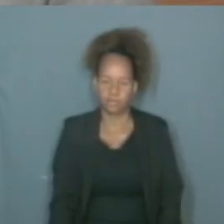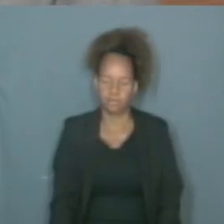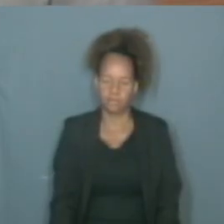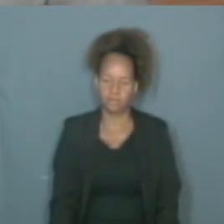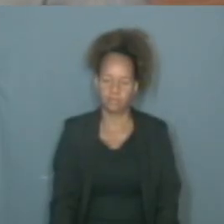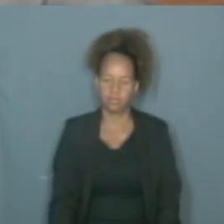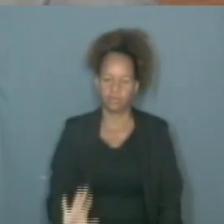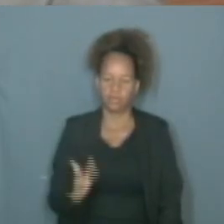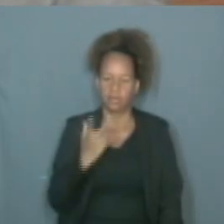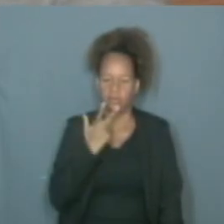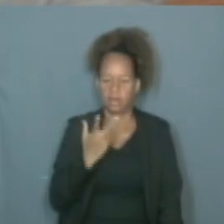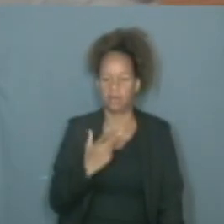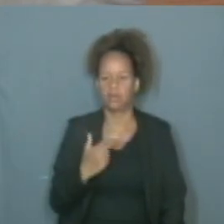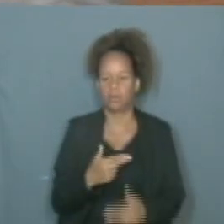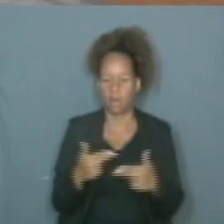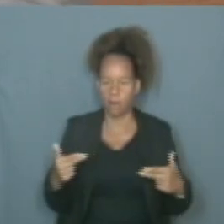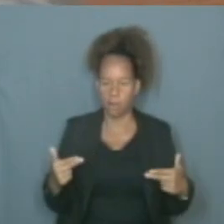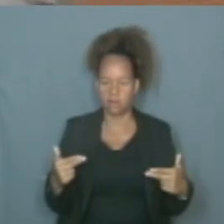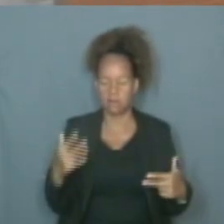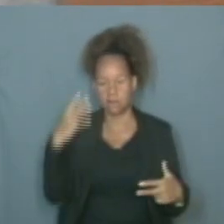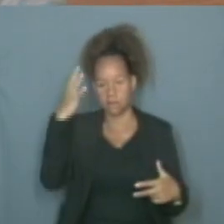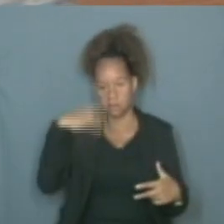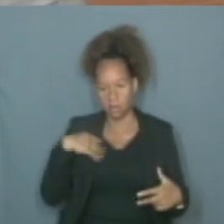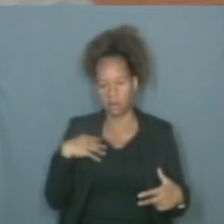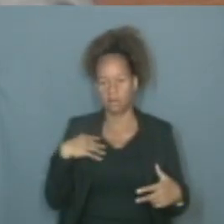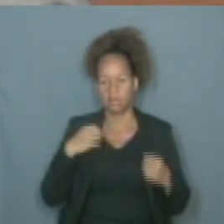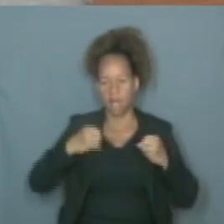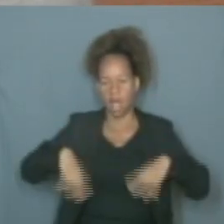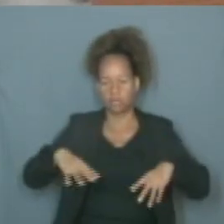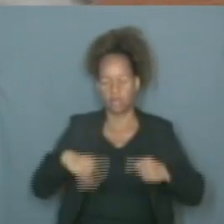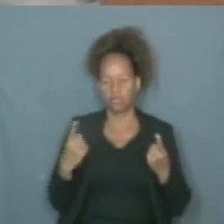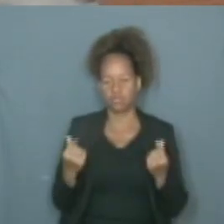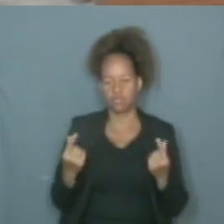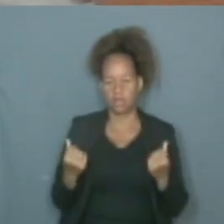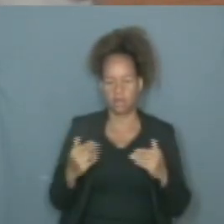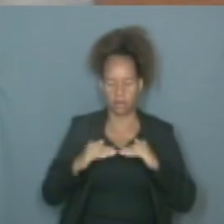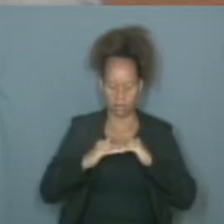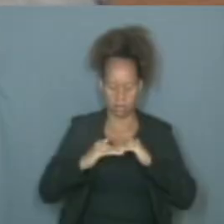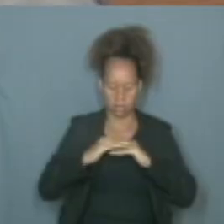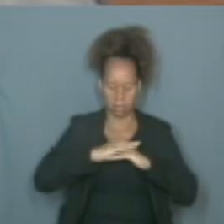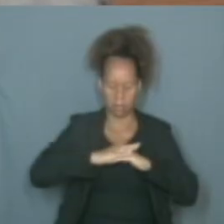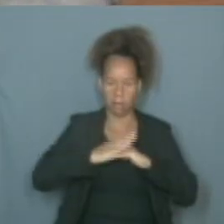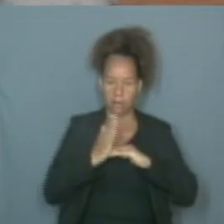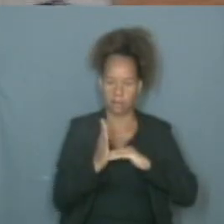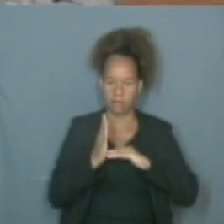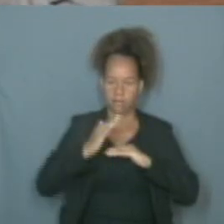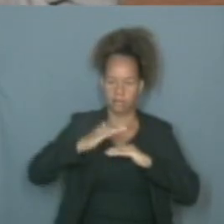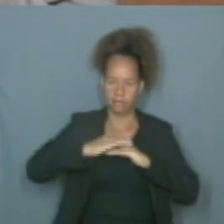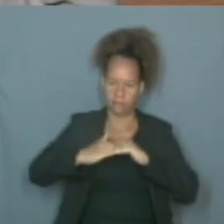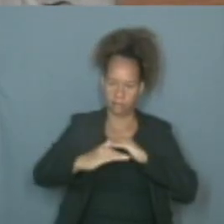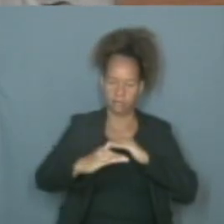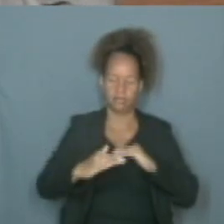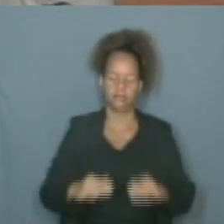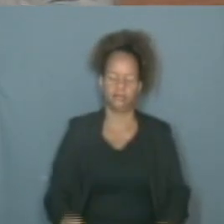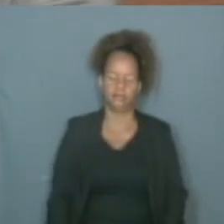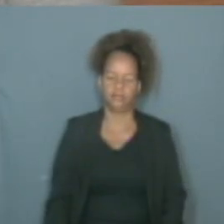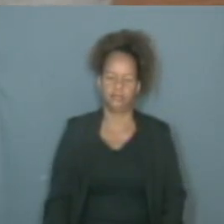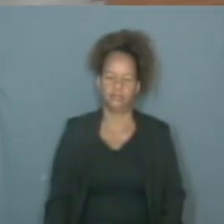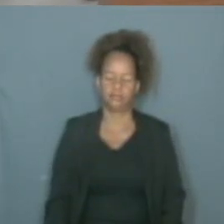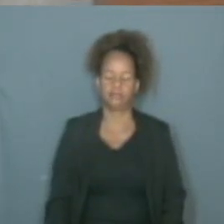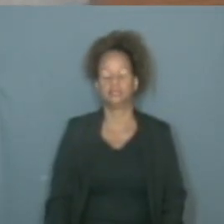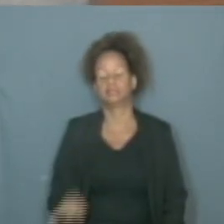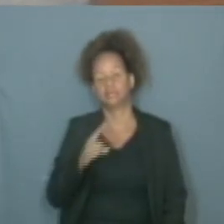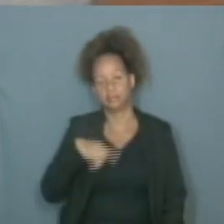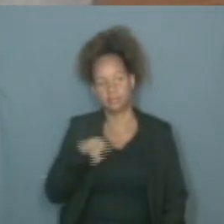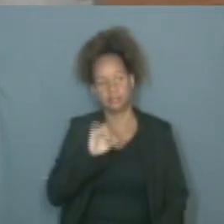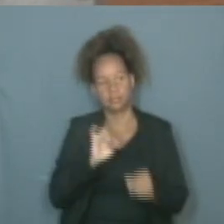é o que eu falei agora há pouco, tem coisas mais sérias para se gastar dinheiro do que tampa de bueiro. Então, fazemos